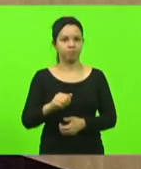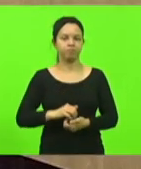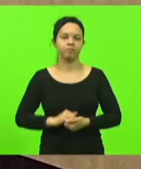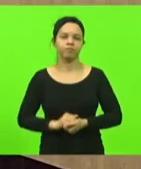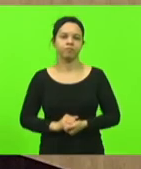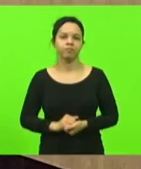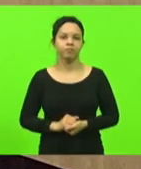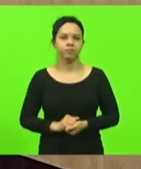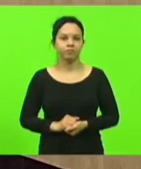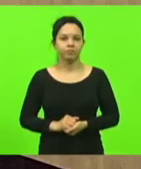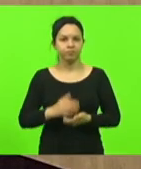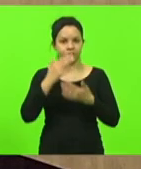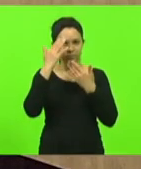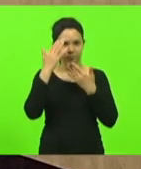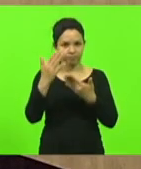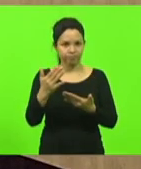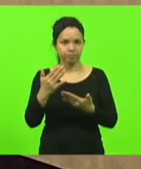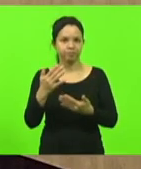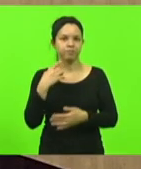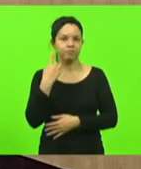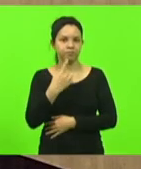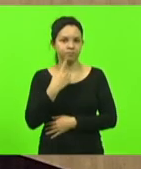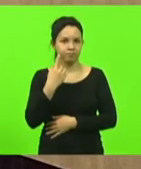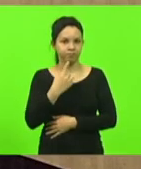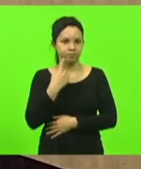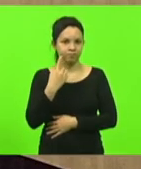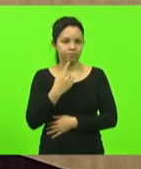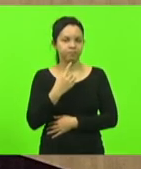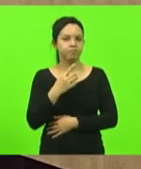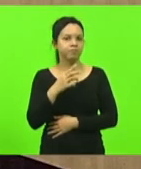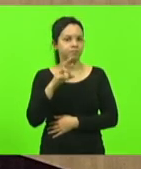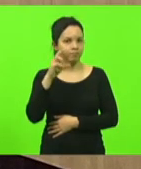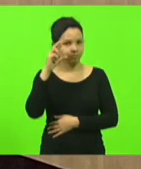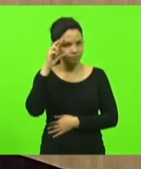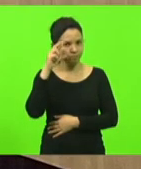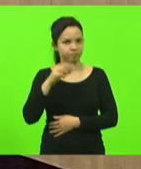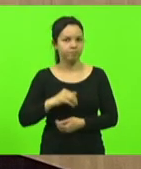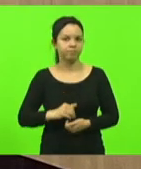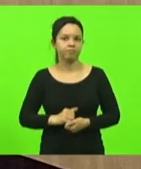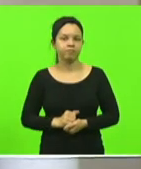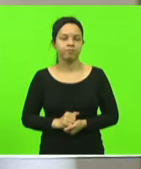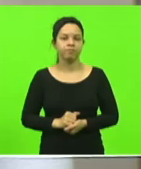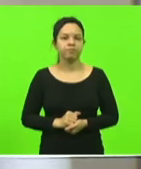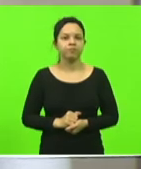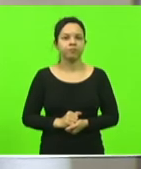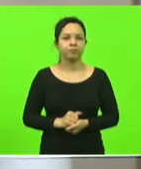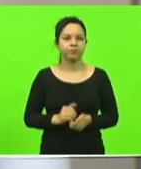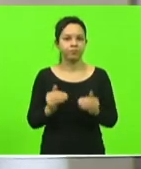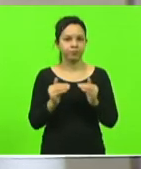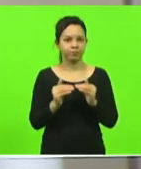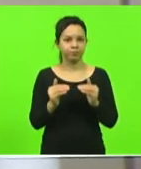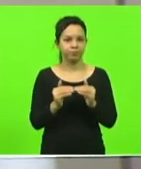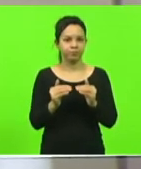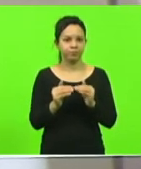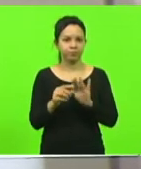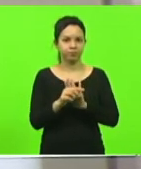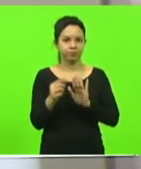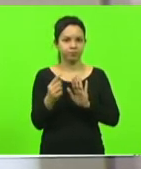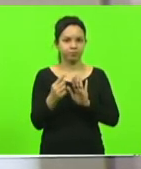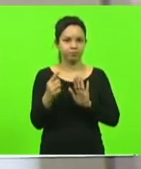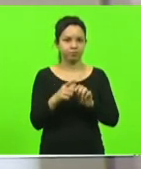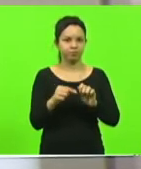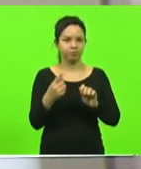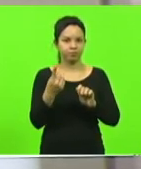Muito obrigado, deputado Ricardo Alva. Em consonância com o parágrafo primeiro do artigo nº 106